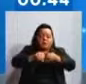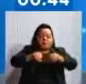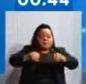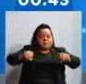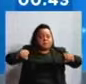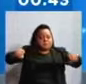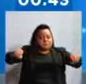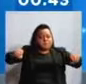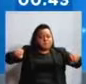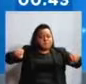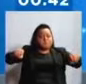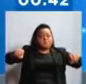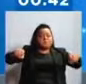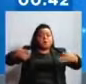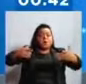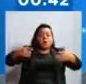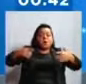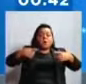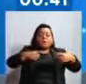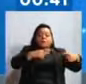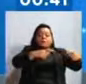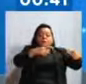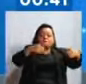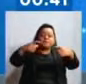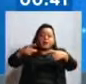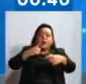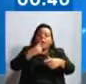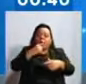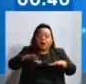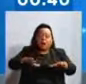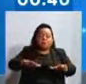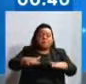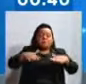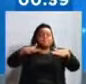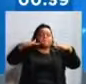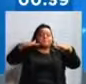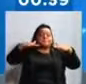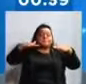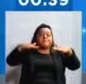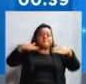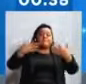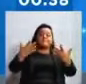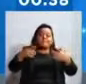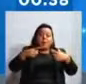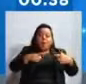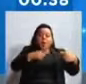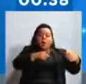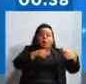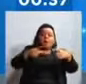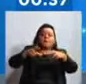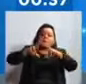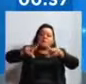de alagação, que são muitas. Nós temos diversos locais onde alaga, qualquer chuva é motivo de